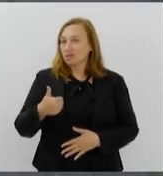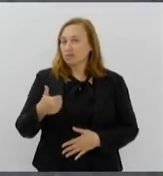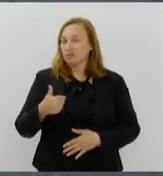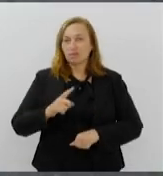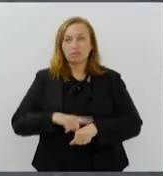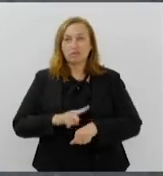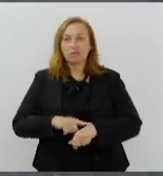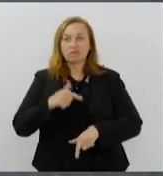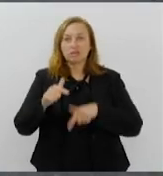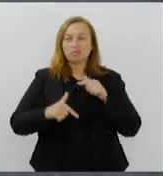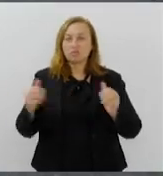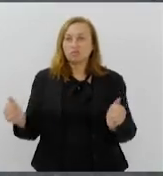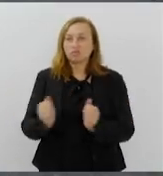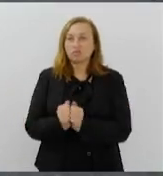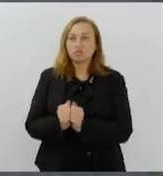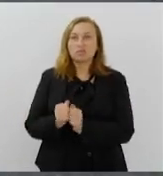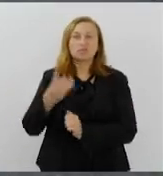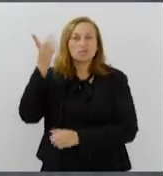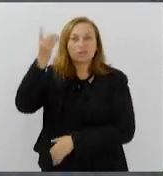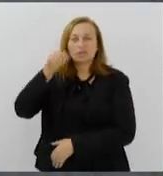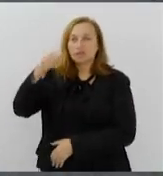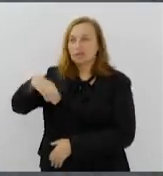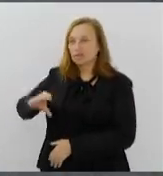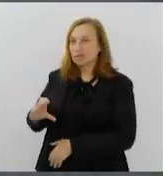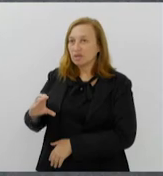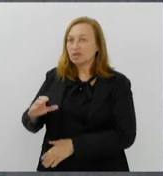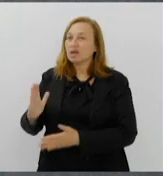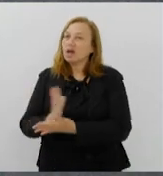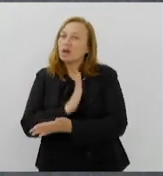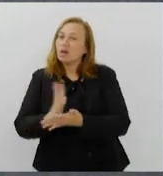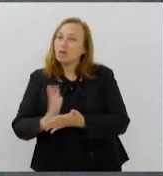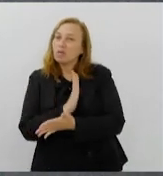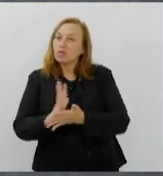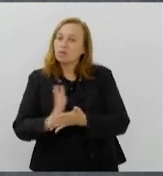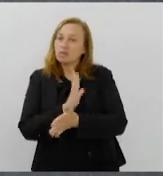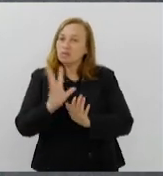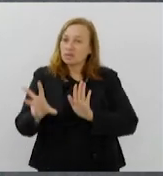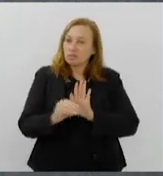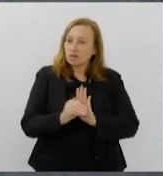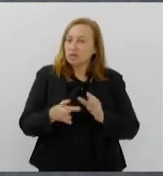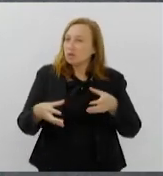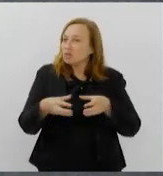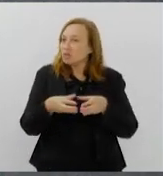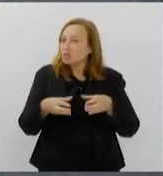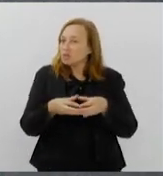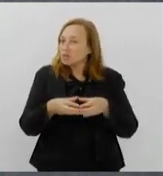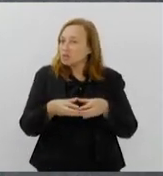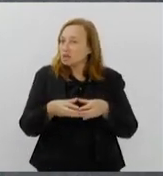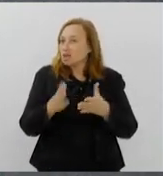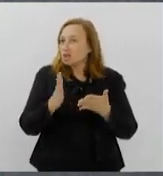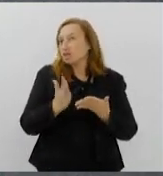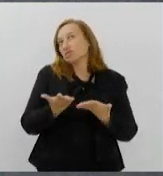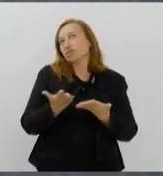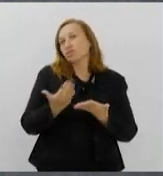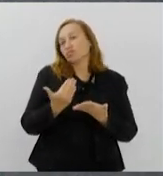ao deputado Carlos Mink, algumas emendas no parecer da comissão, que eram, de alguma